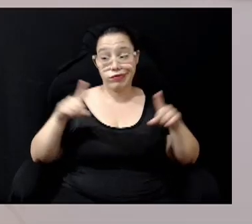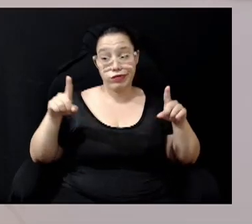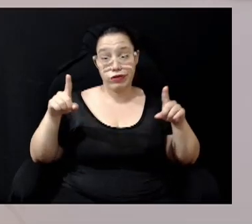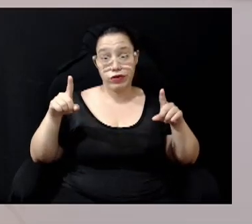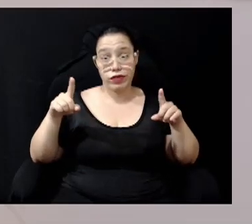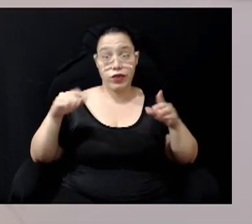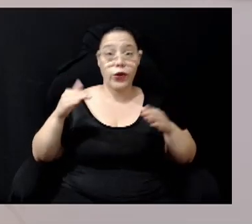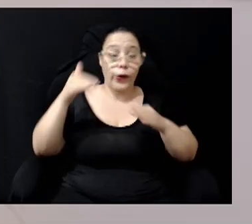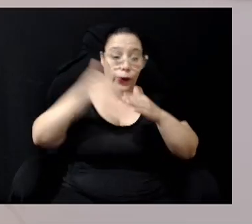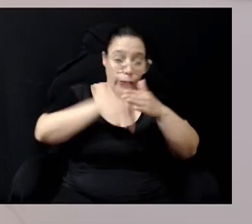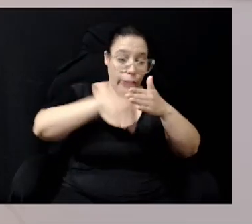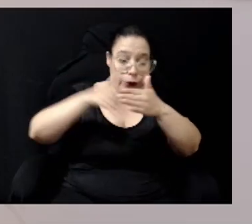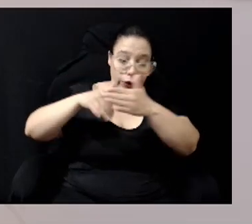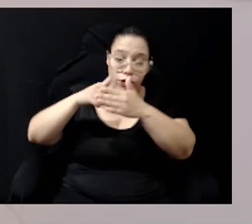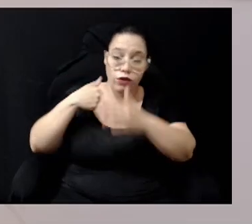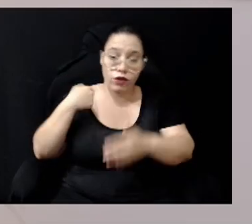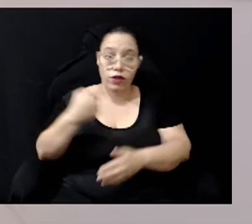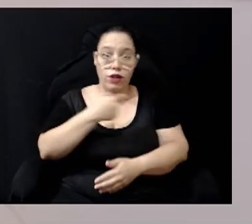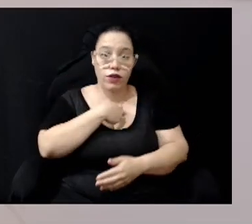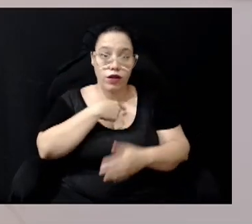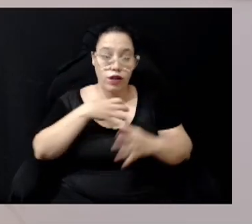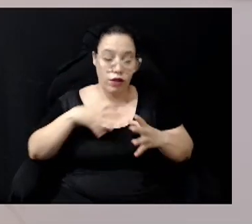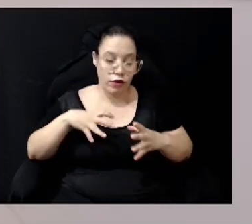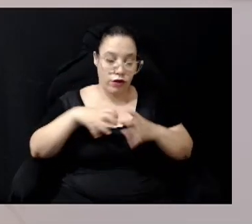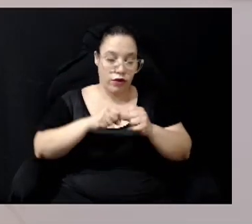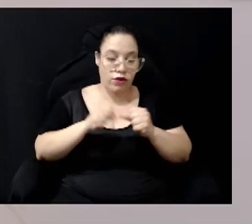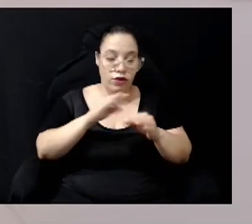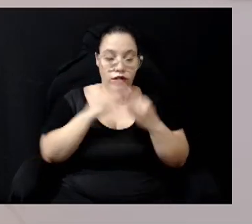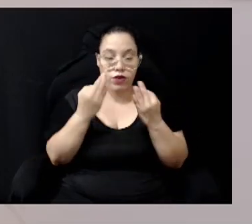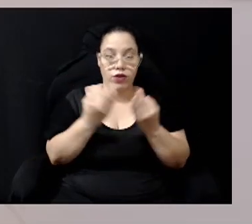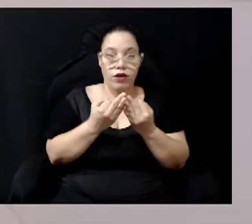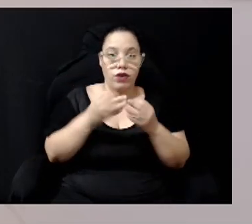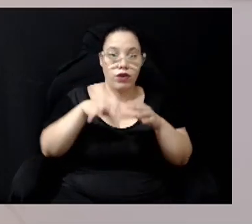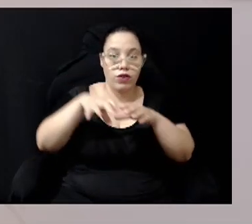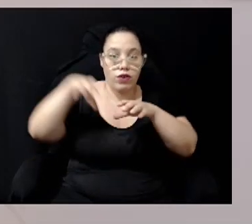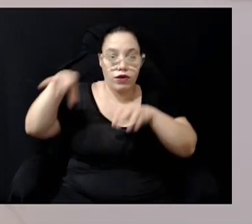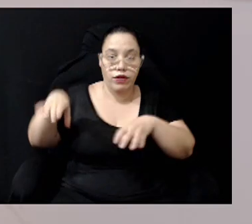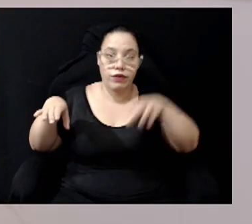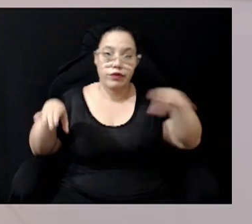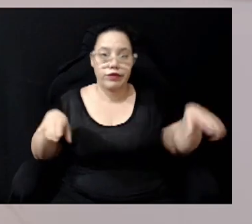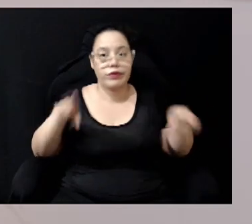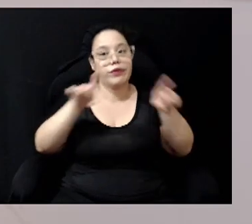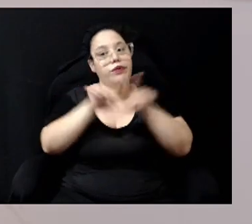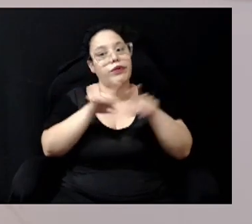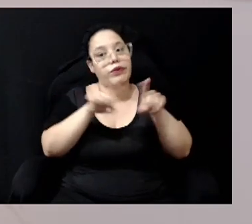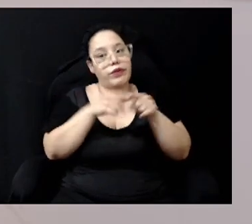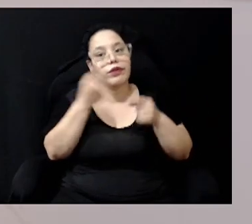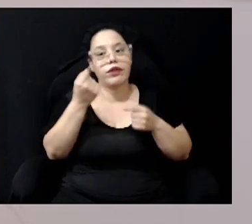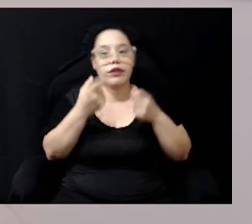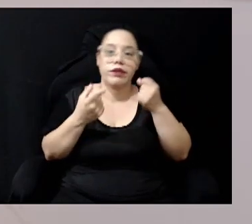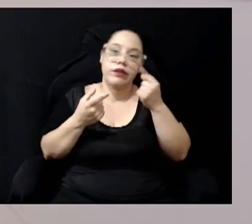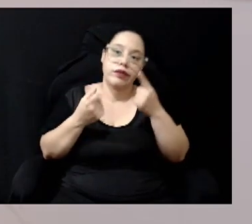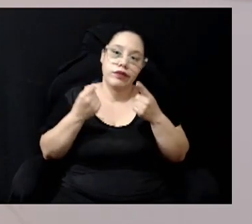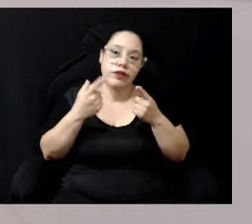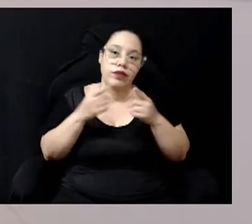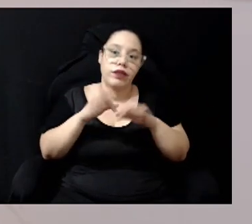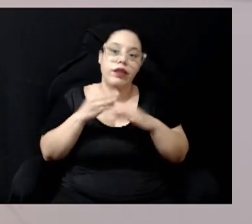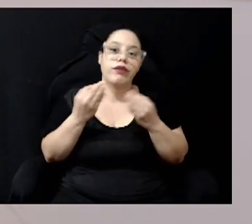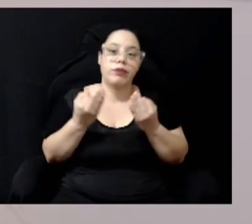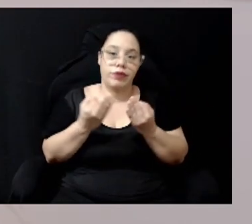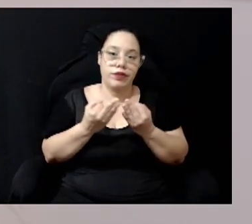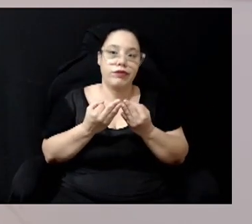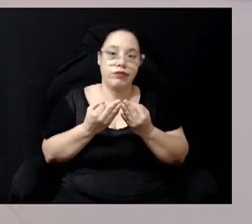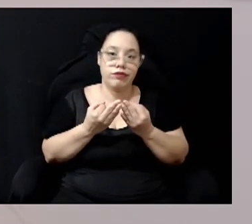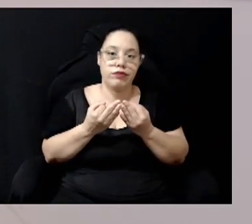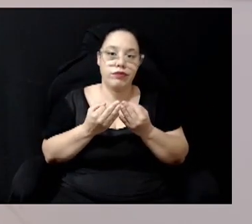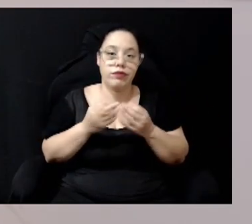o nosso seio familiar e dividindo conosco também essas questões da família, né? Então por isso que eles